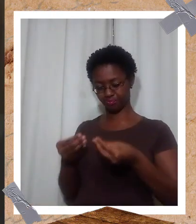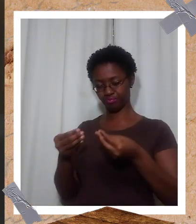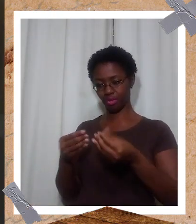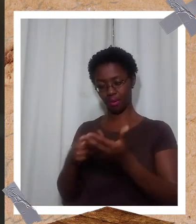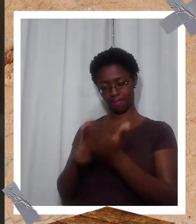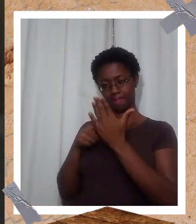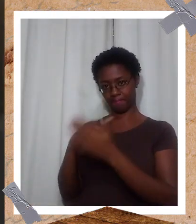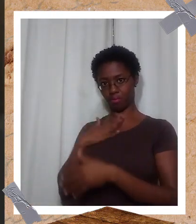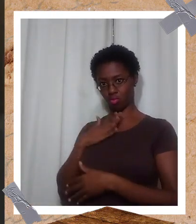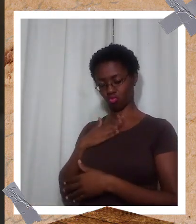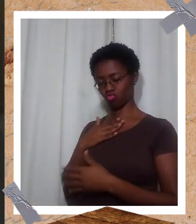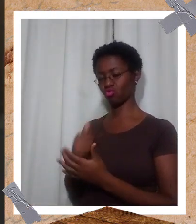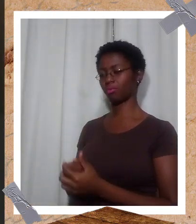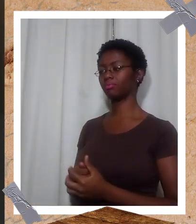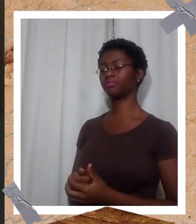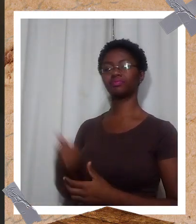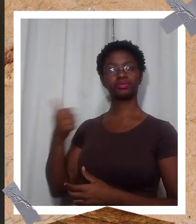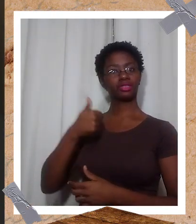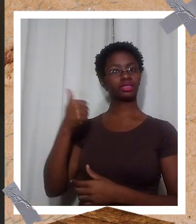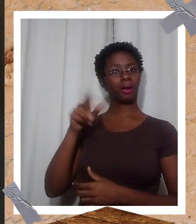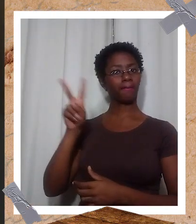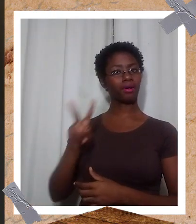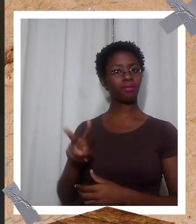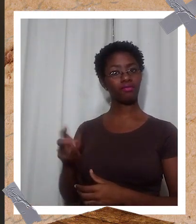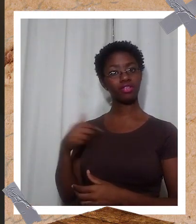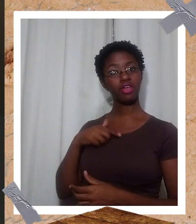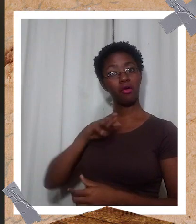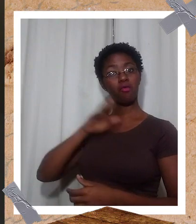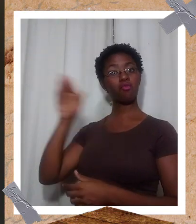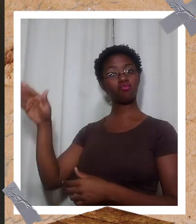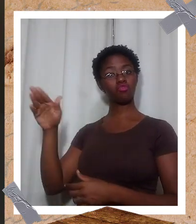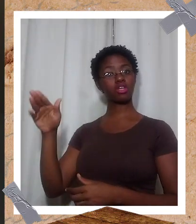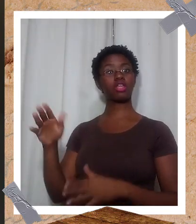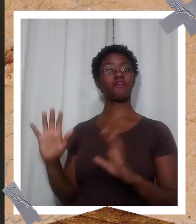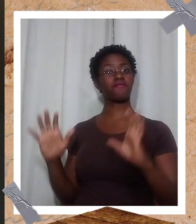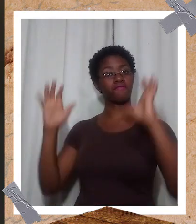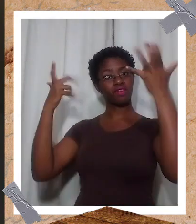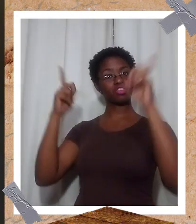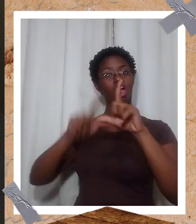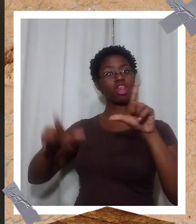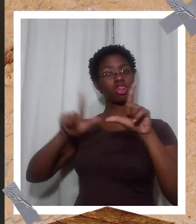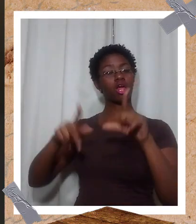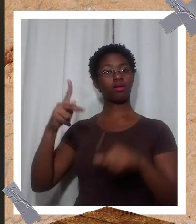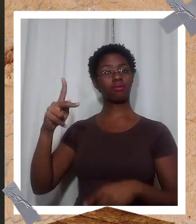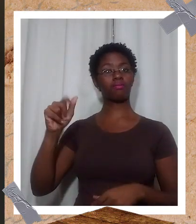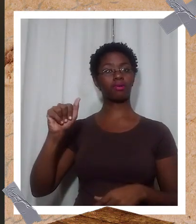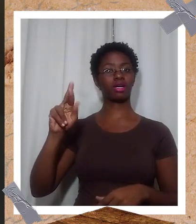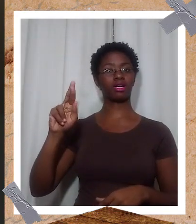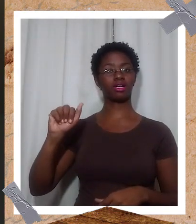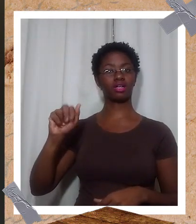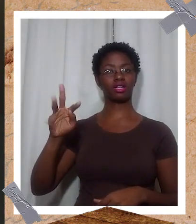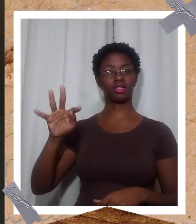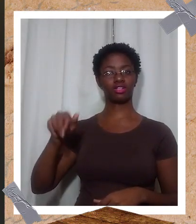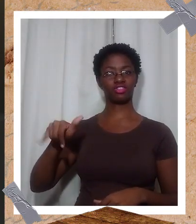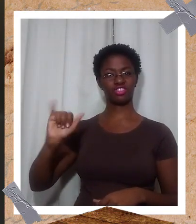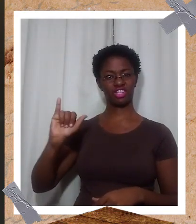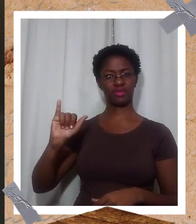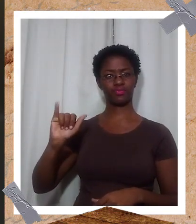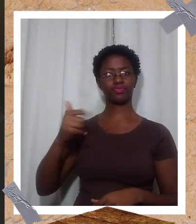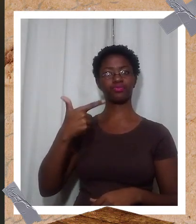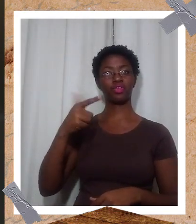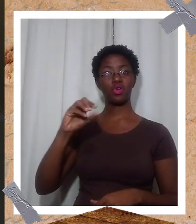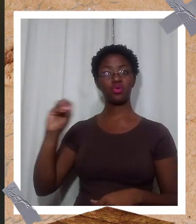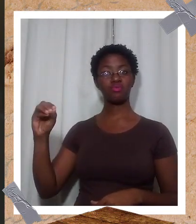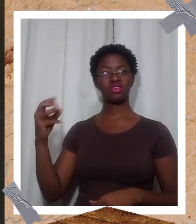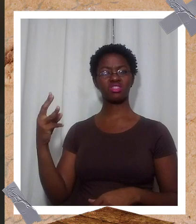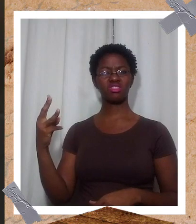da primeira vez que eu estive na Festa Literária Internacional de Paraty. Isso em 2003.